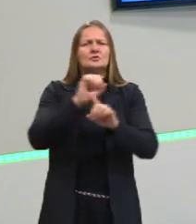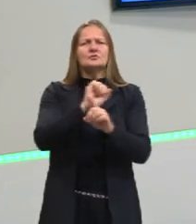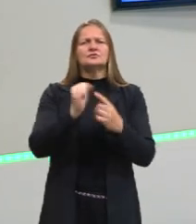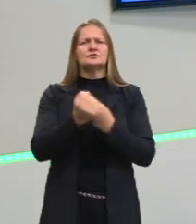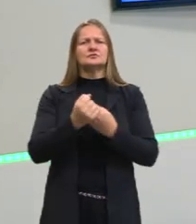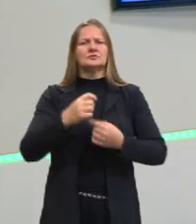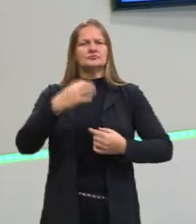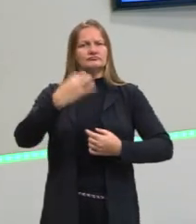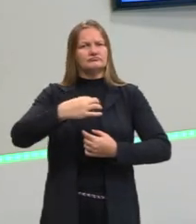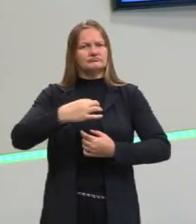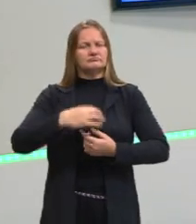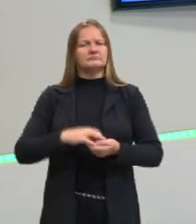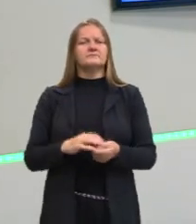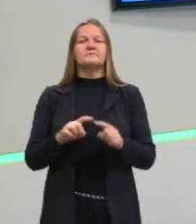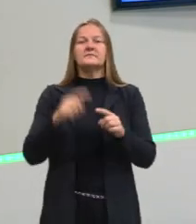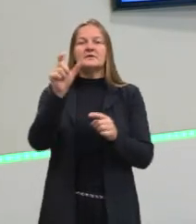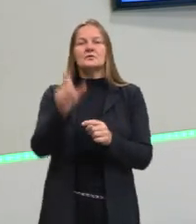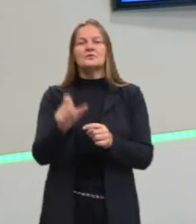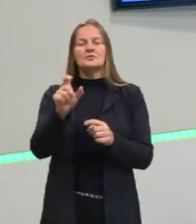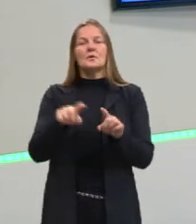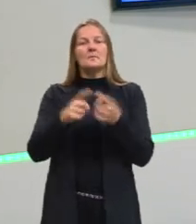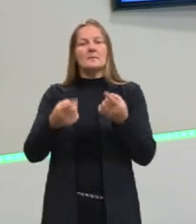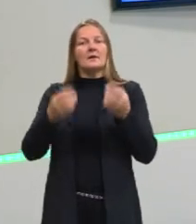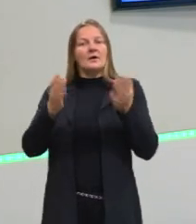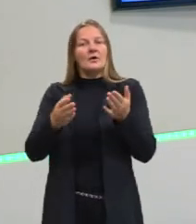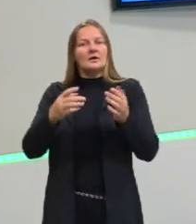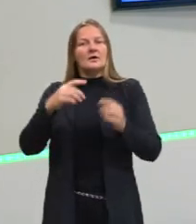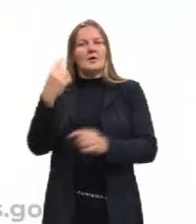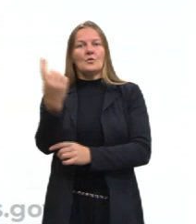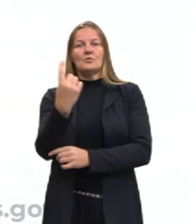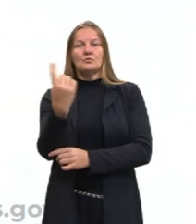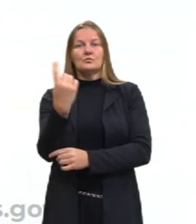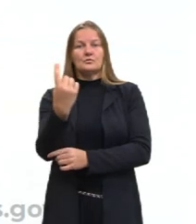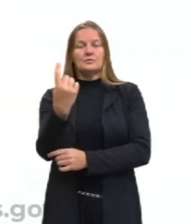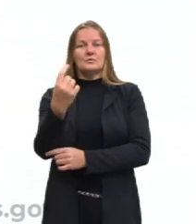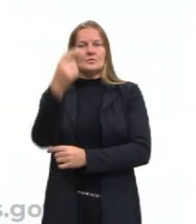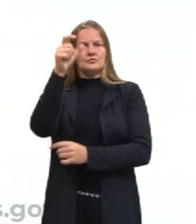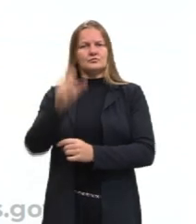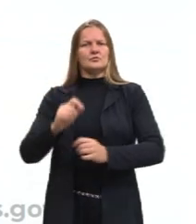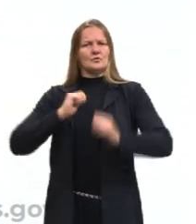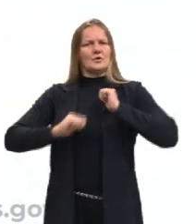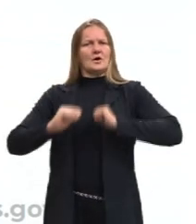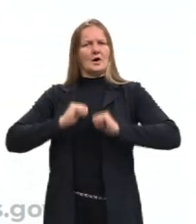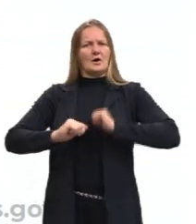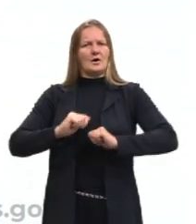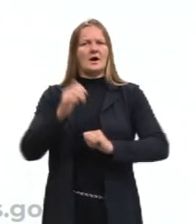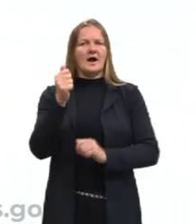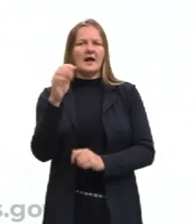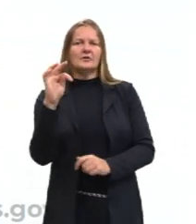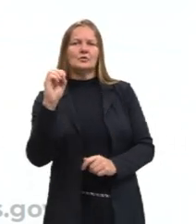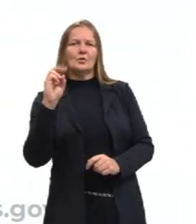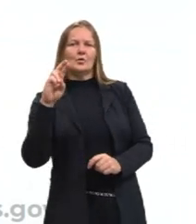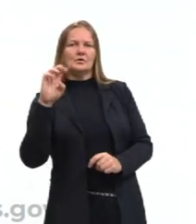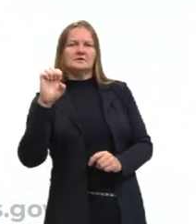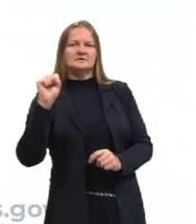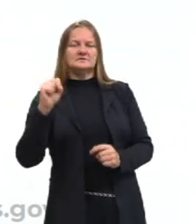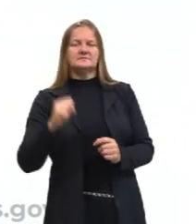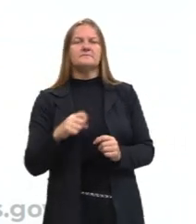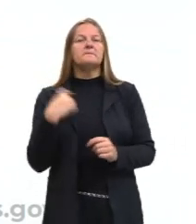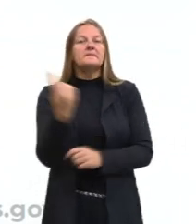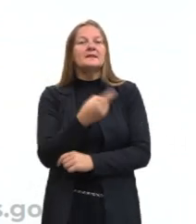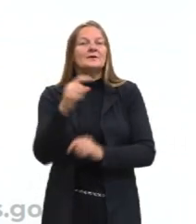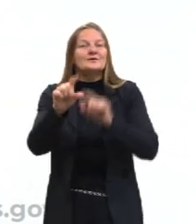determinava as ações dos indivíduos mas agora os indivíduos são atores então em nossas escolhas